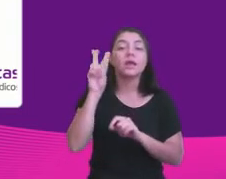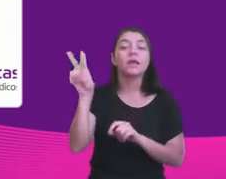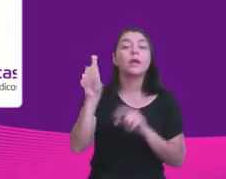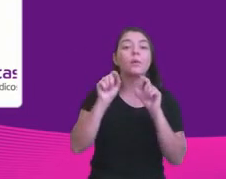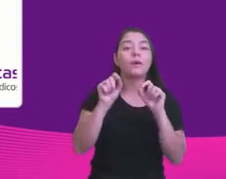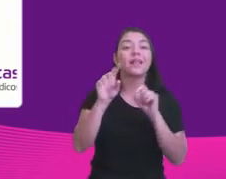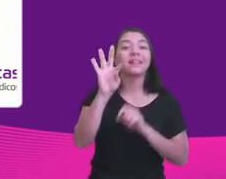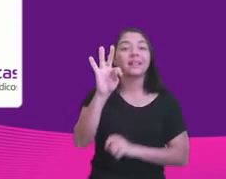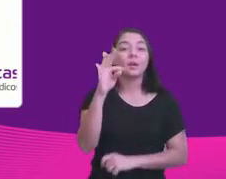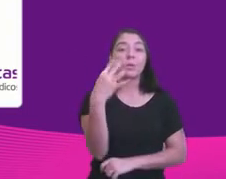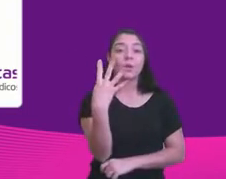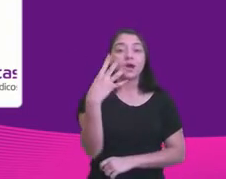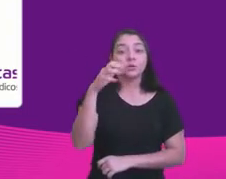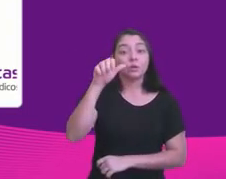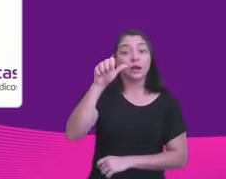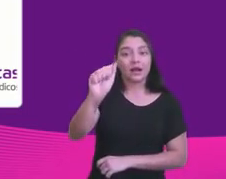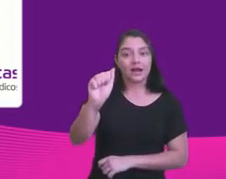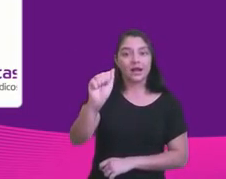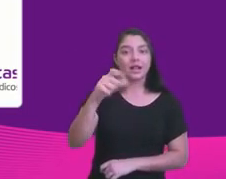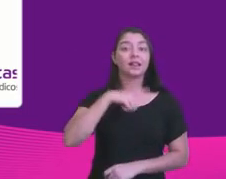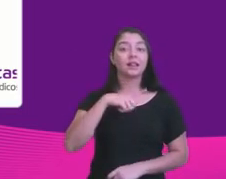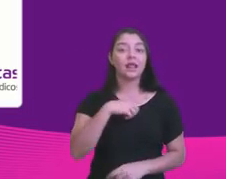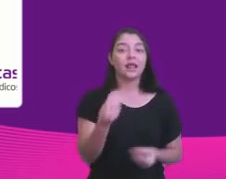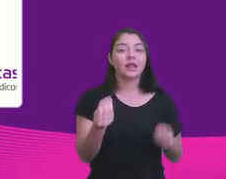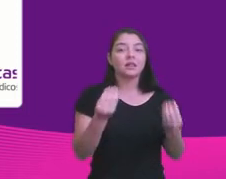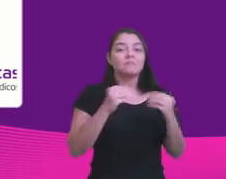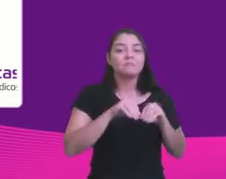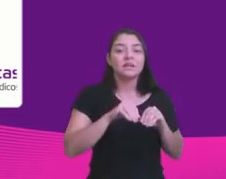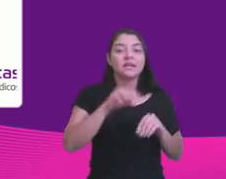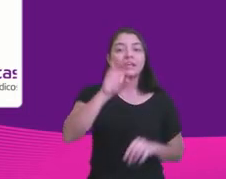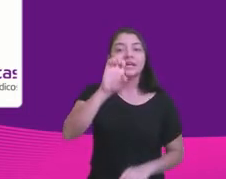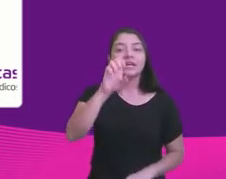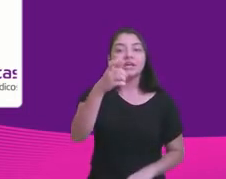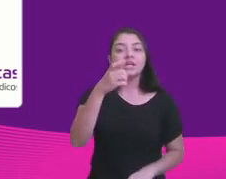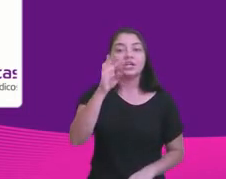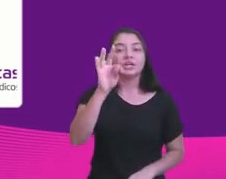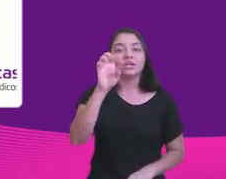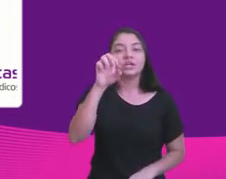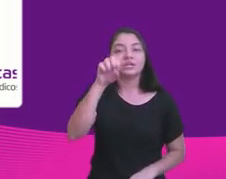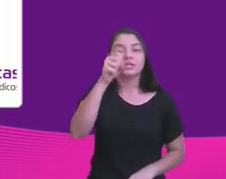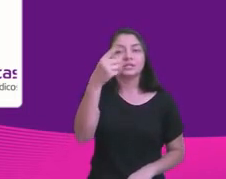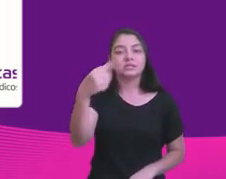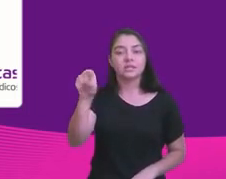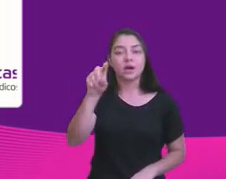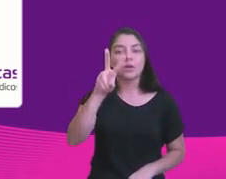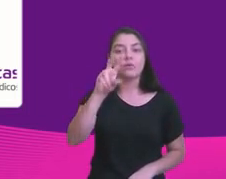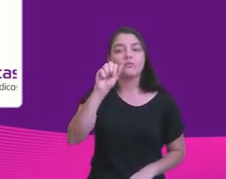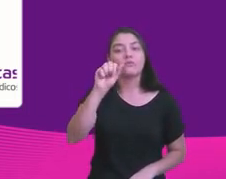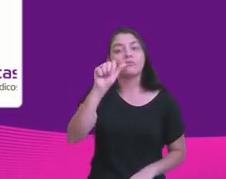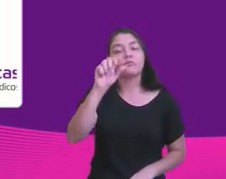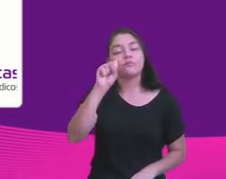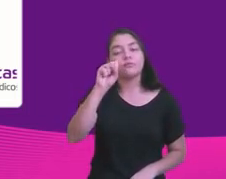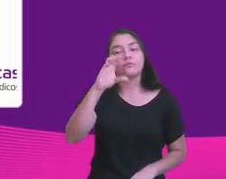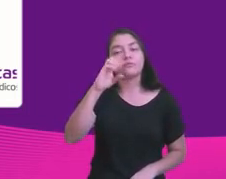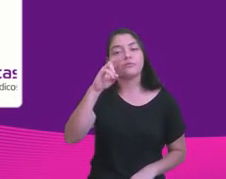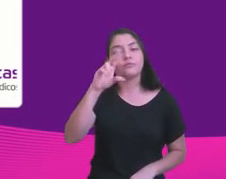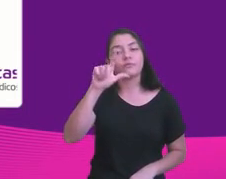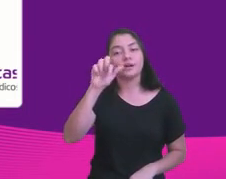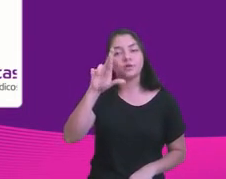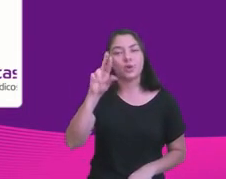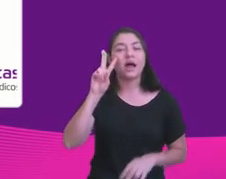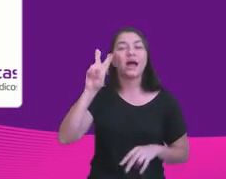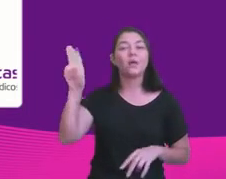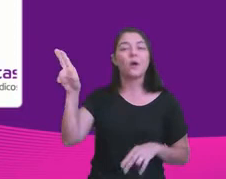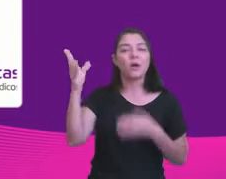tá? Com presença de extensão vascular extramural, como pode ser vista aqui na figura do